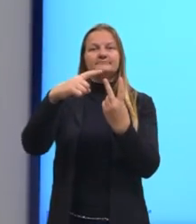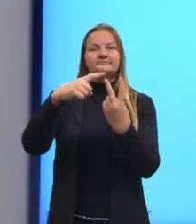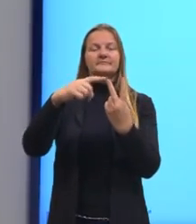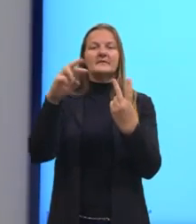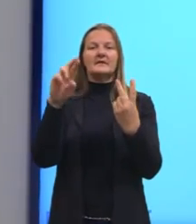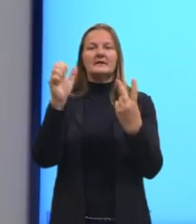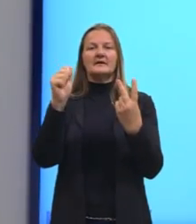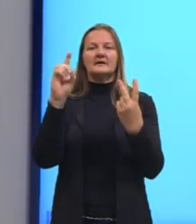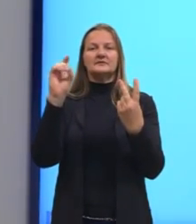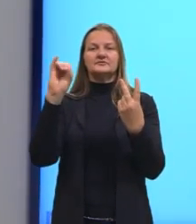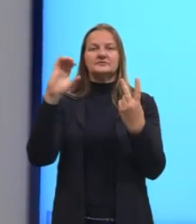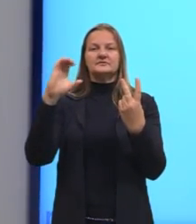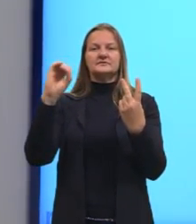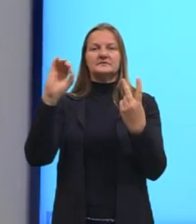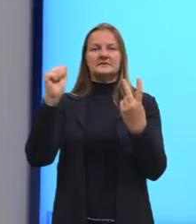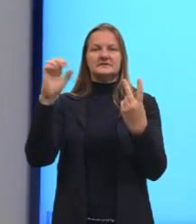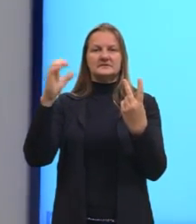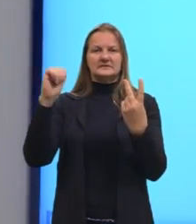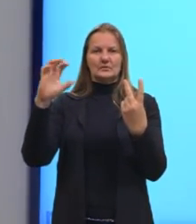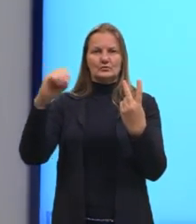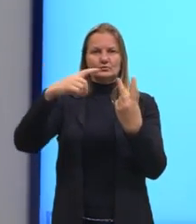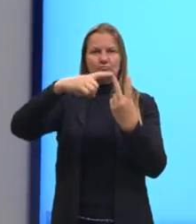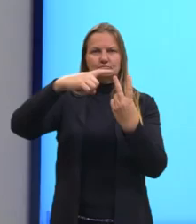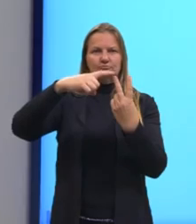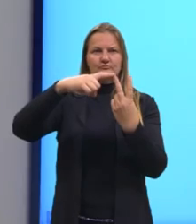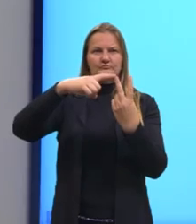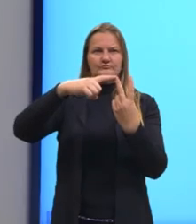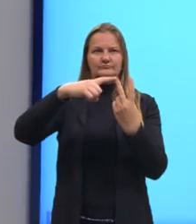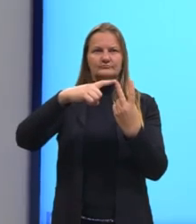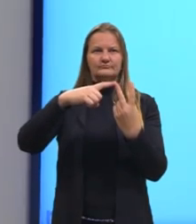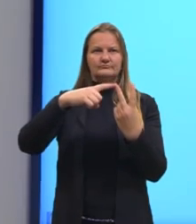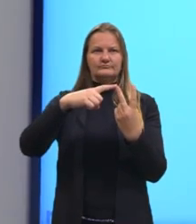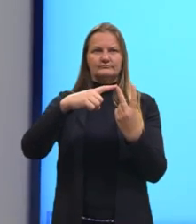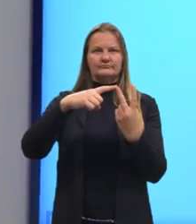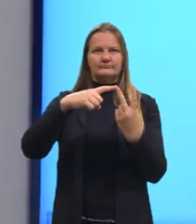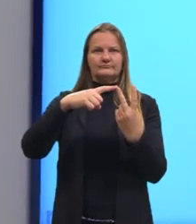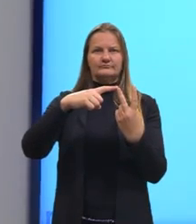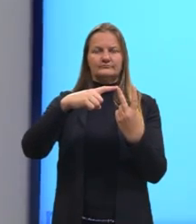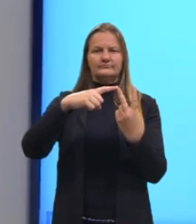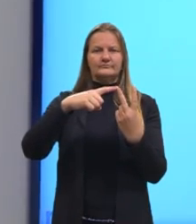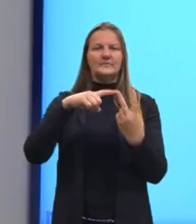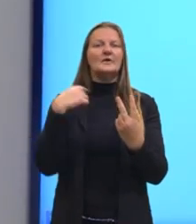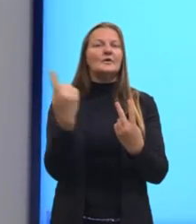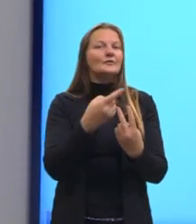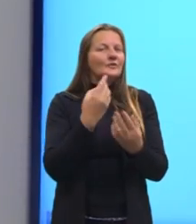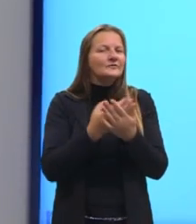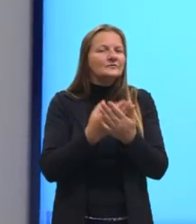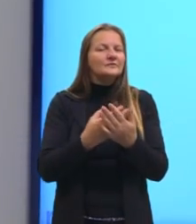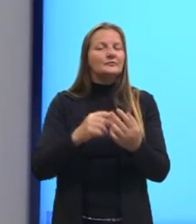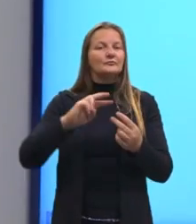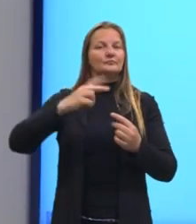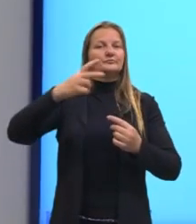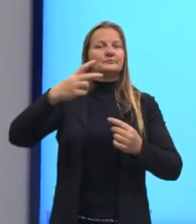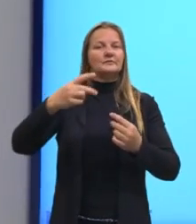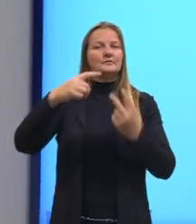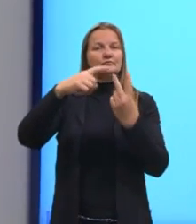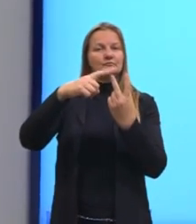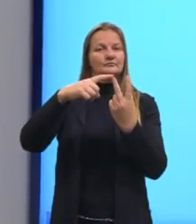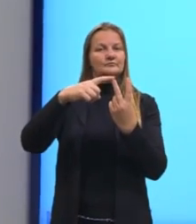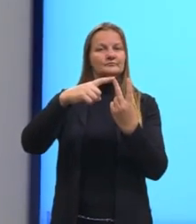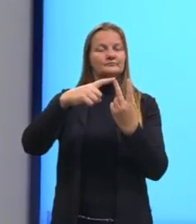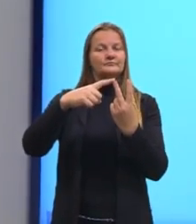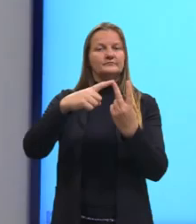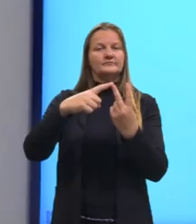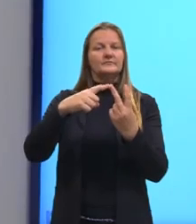também a radiciação por outro lado né o que nós estávamos estudando da potência a radiciação